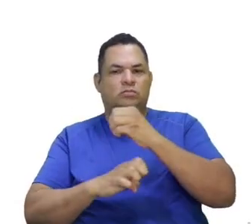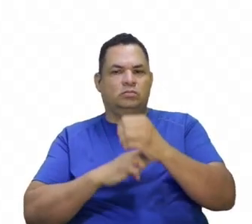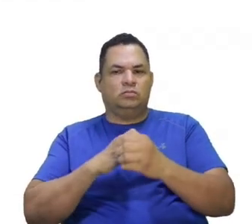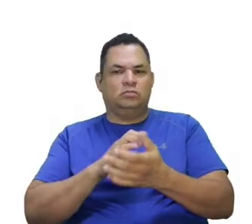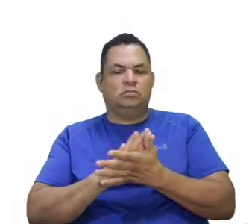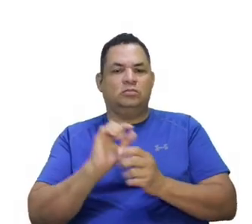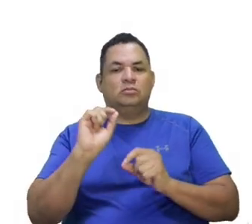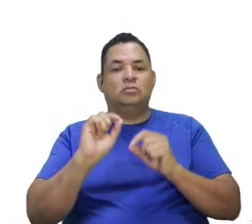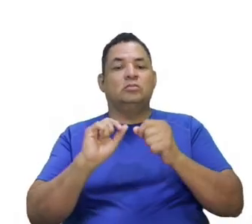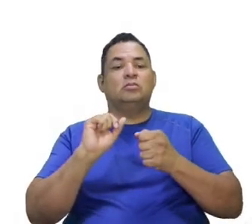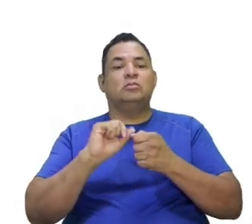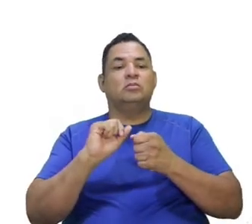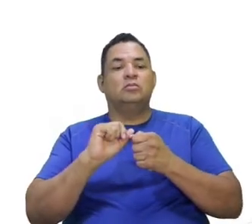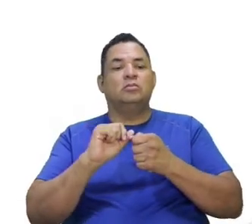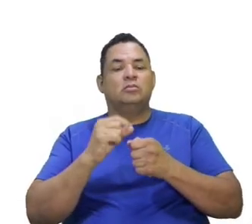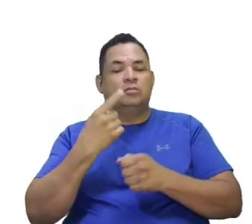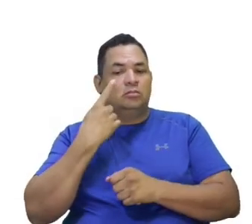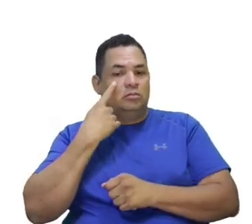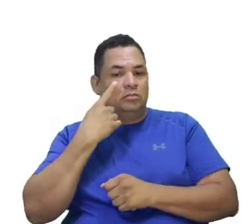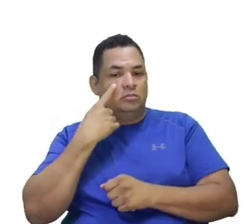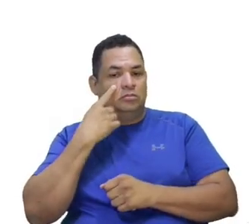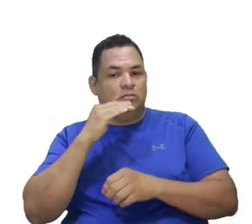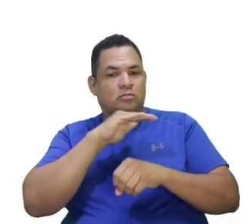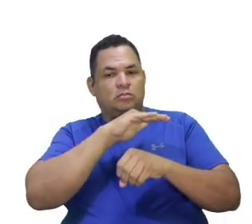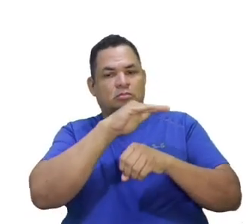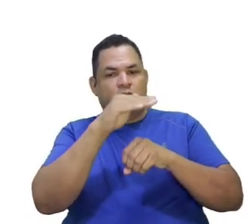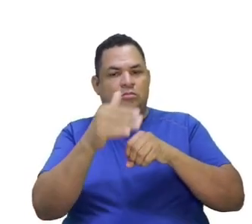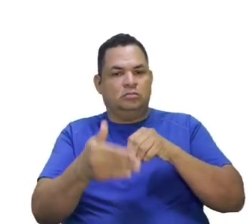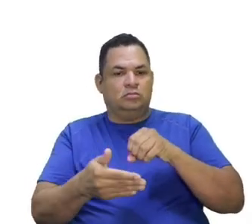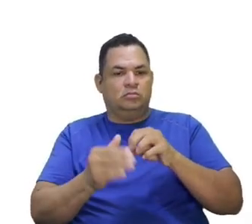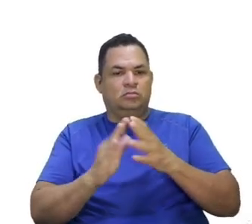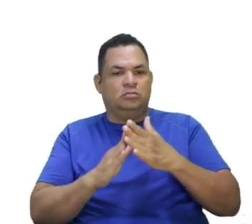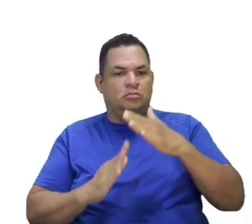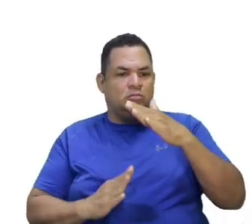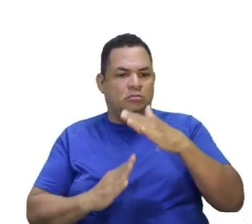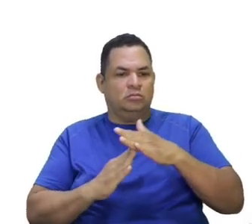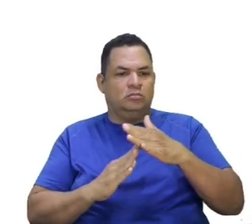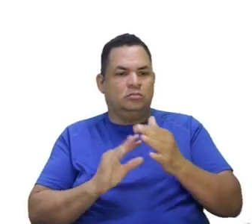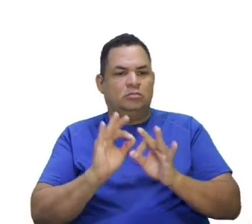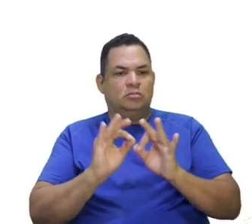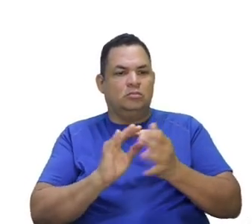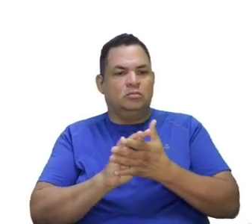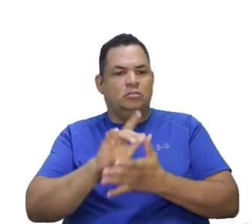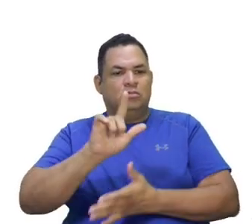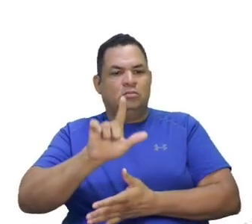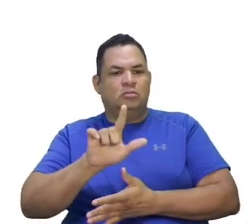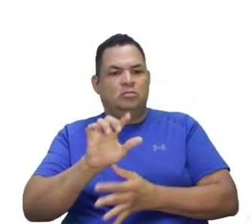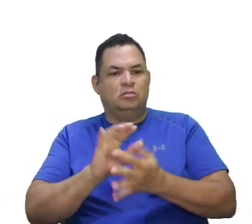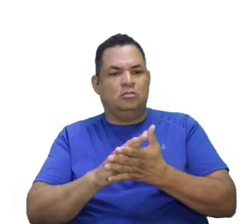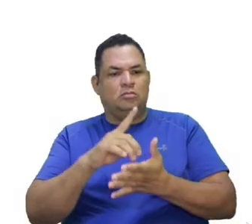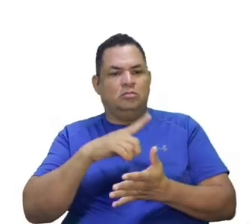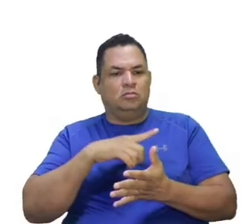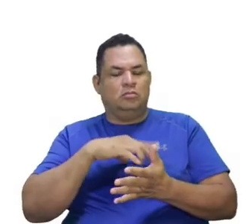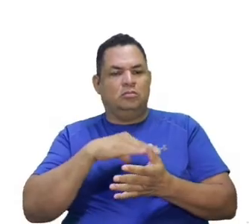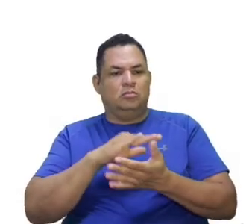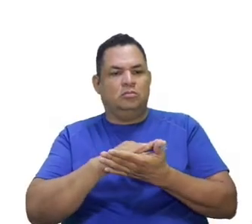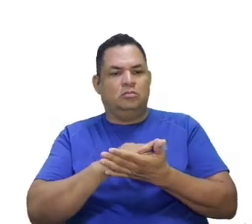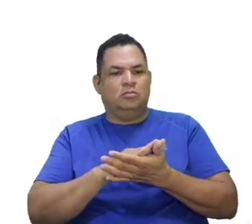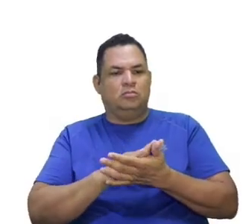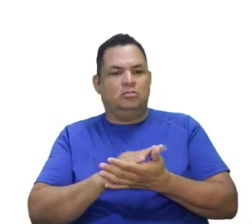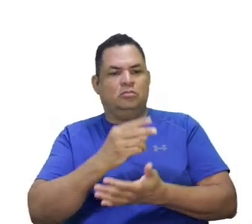certinho. O que eu vou fazer? Eu vou observar a camada de valência dele, que é a camada L, onde ele tem o